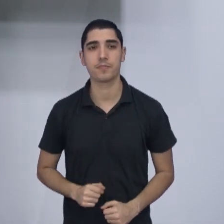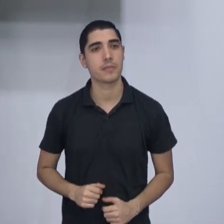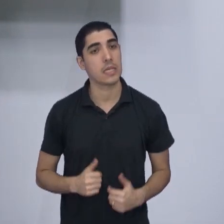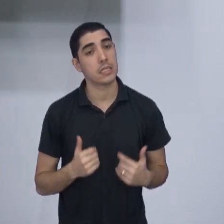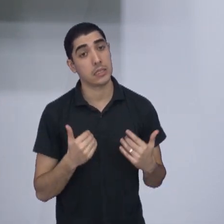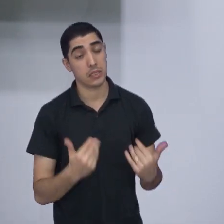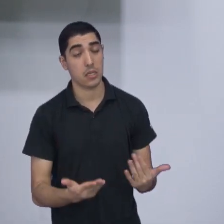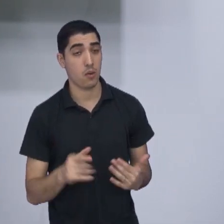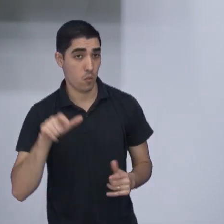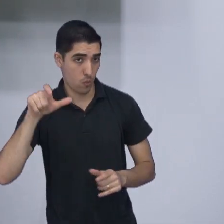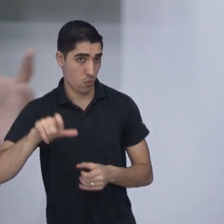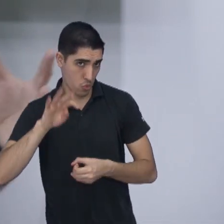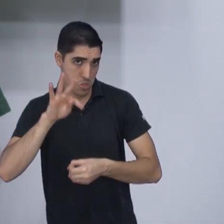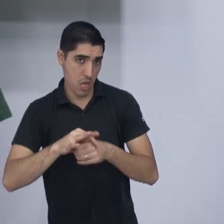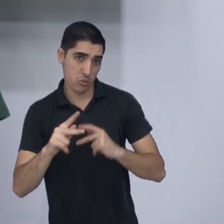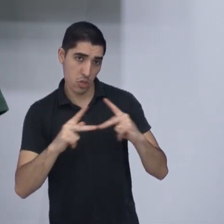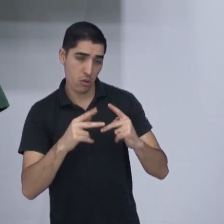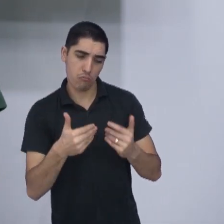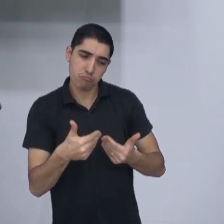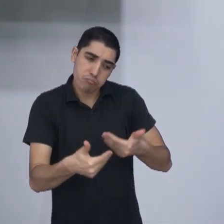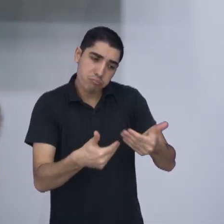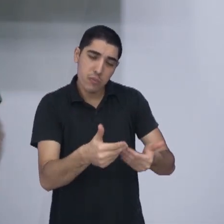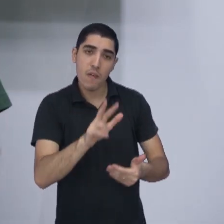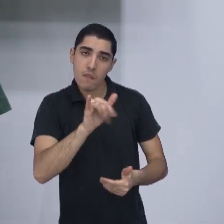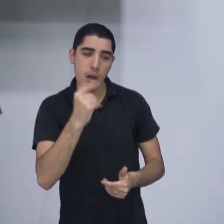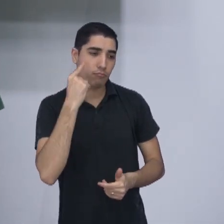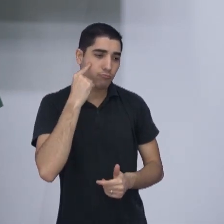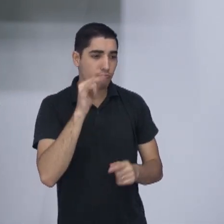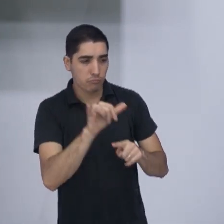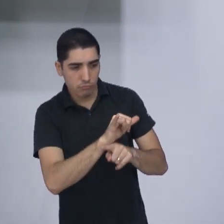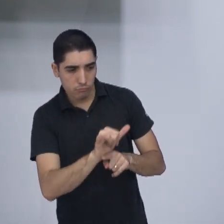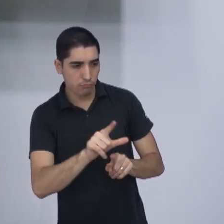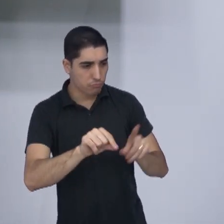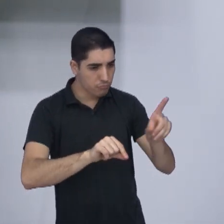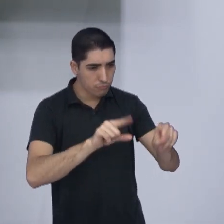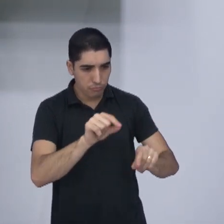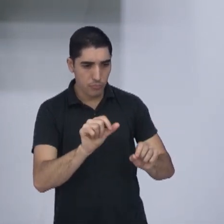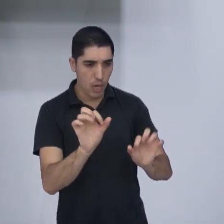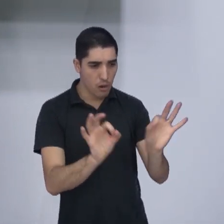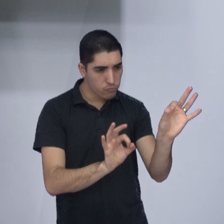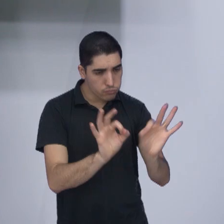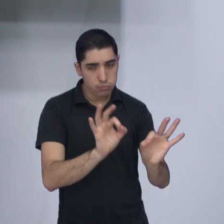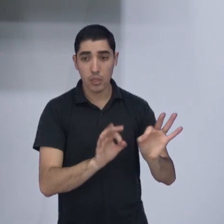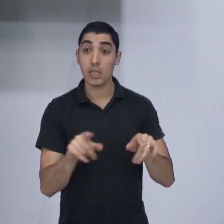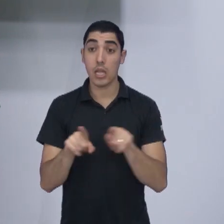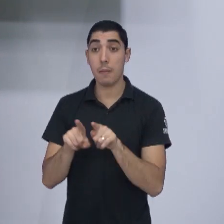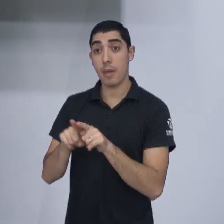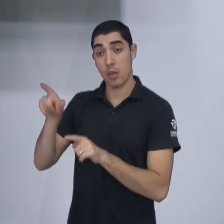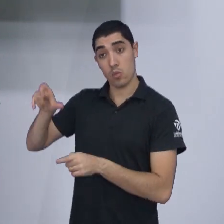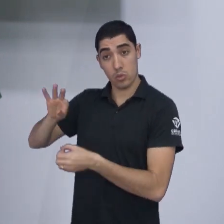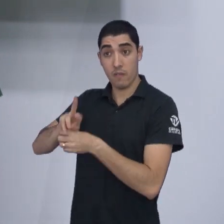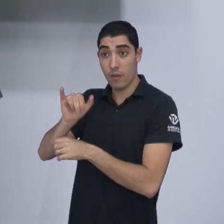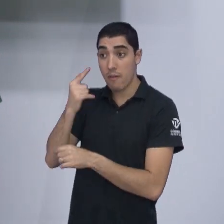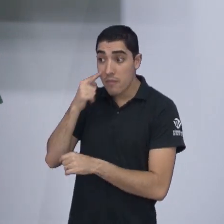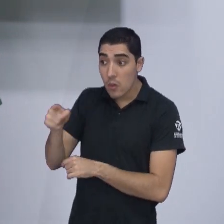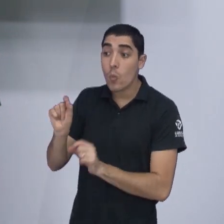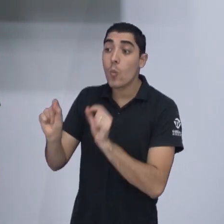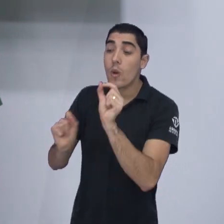o Regis vai dando sua cara, o seu jeito de trabalhar, o seu jeito de jogar. E observando as necessidades do elenco também, né?